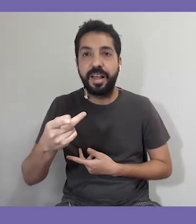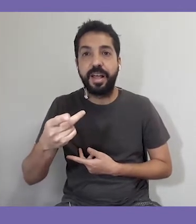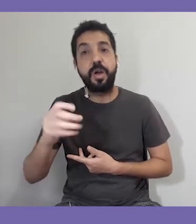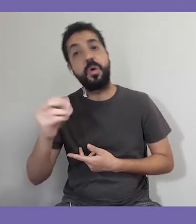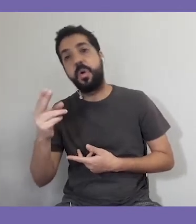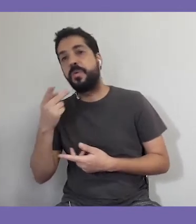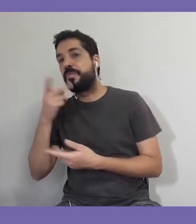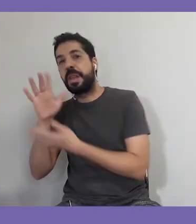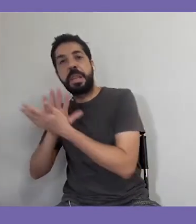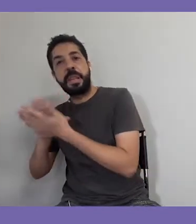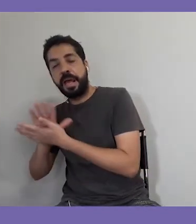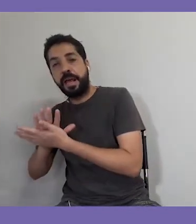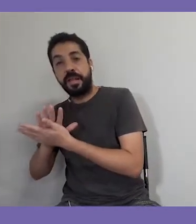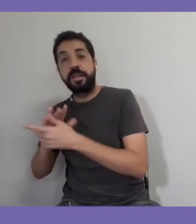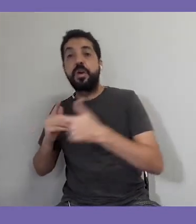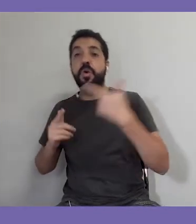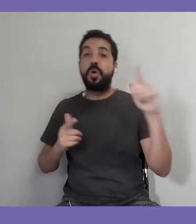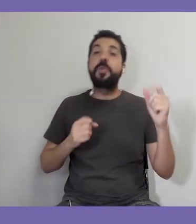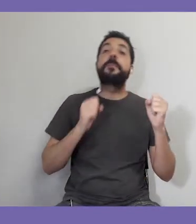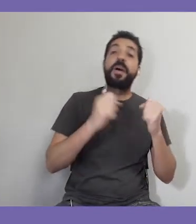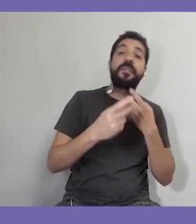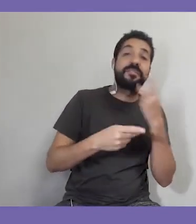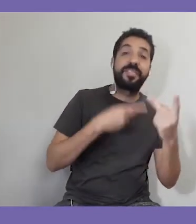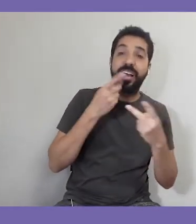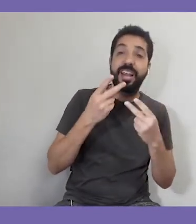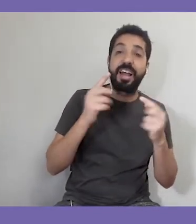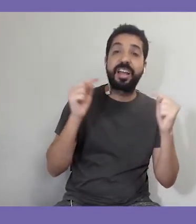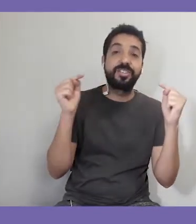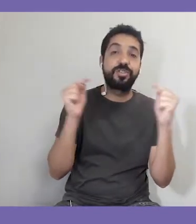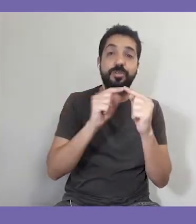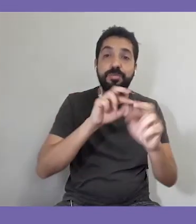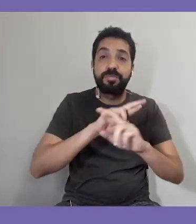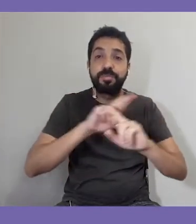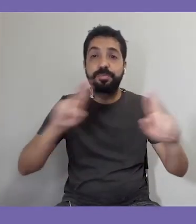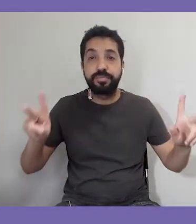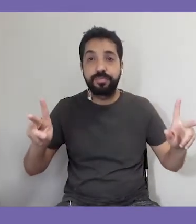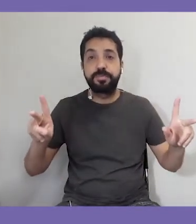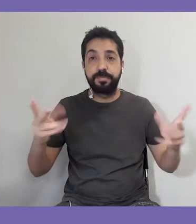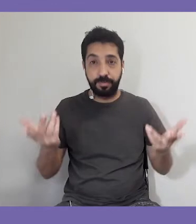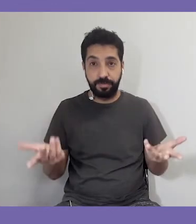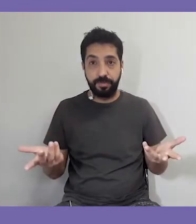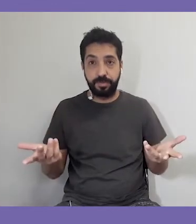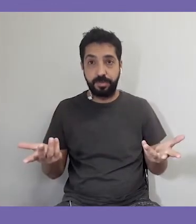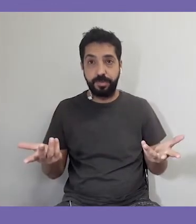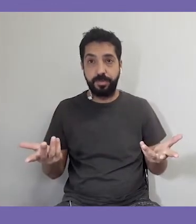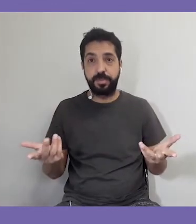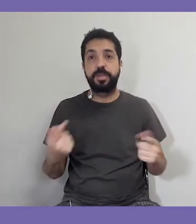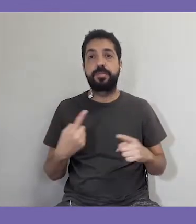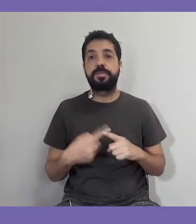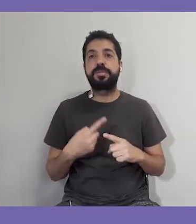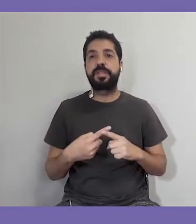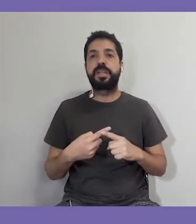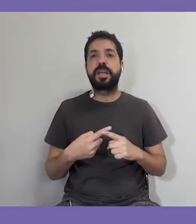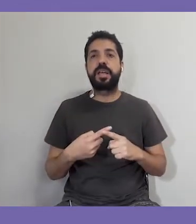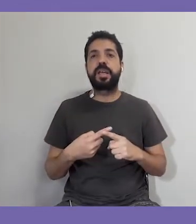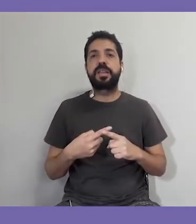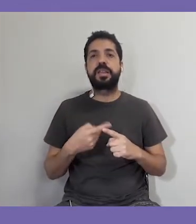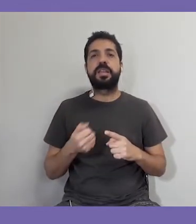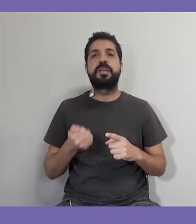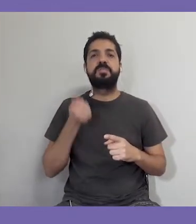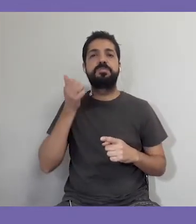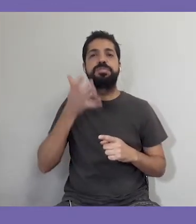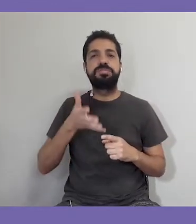e as que se propusessem a falar não falariam da forma que eu vejo, né? Porque